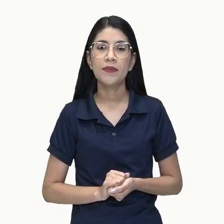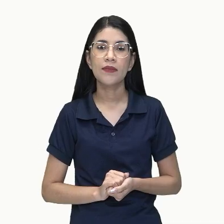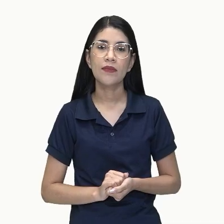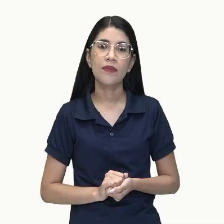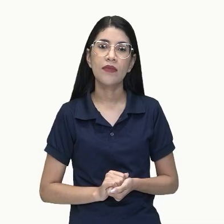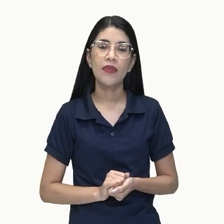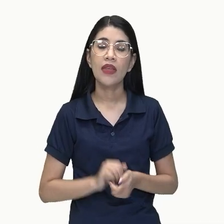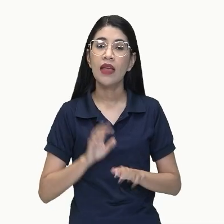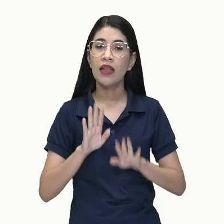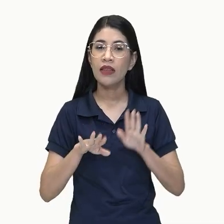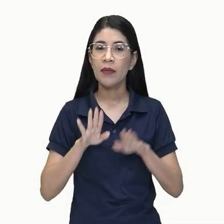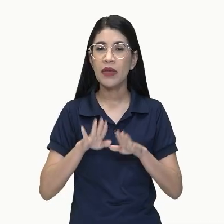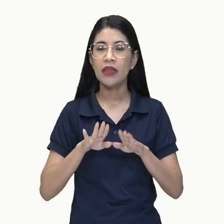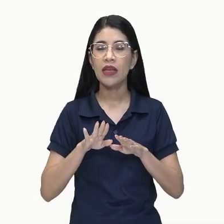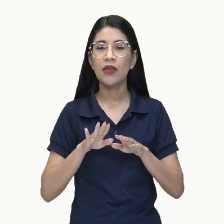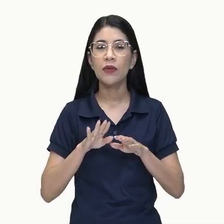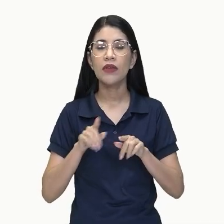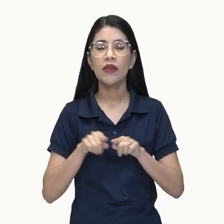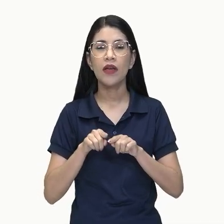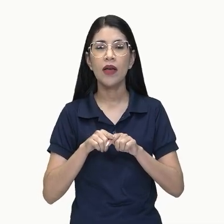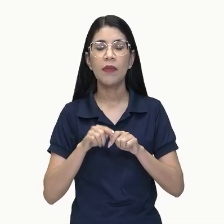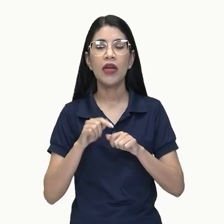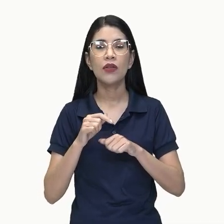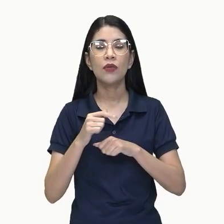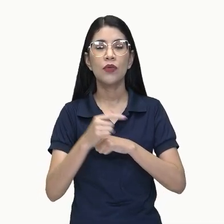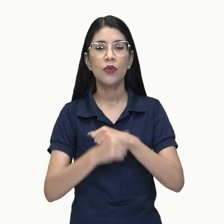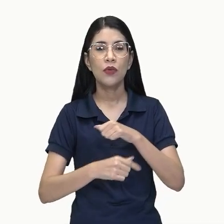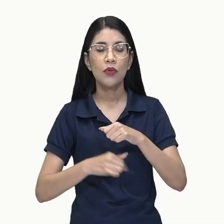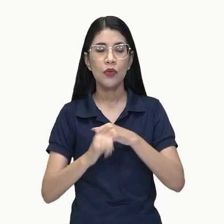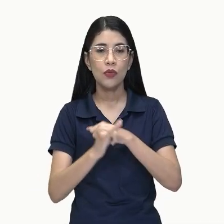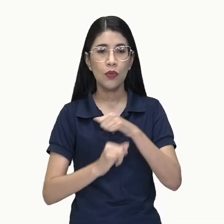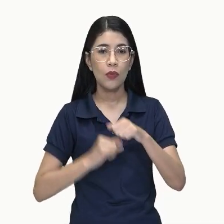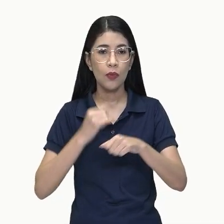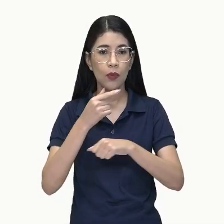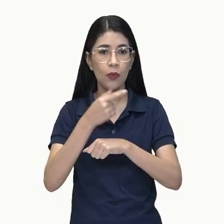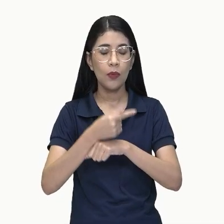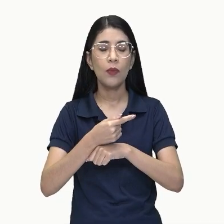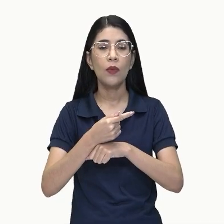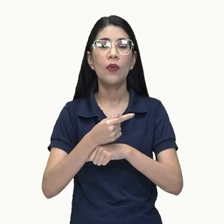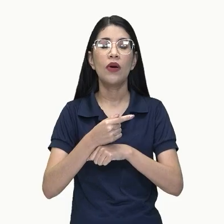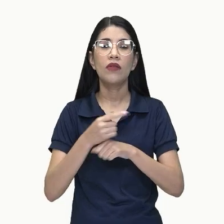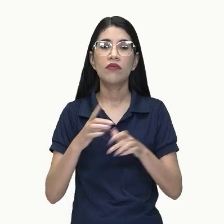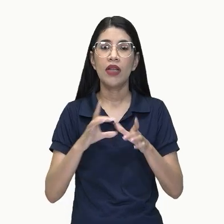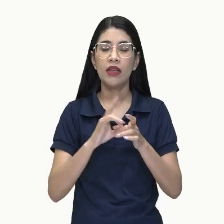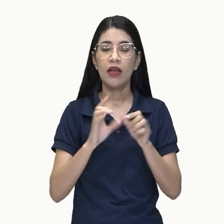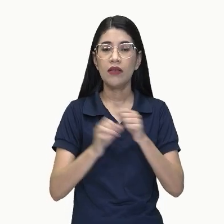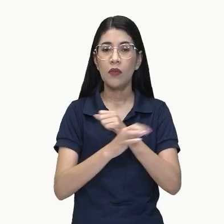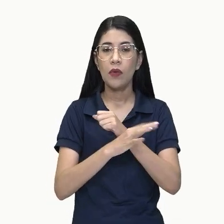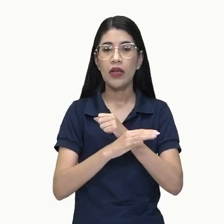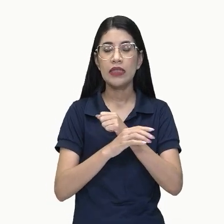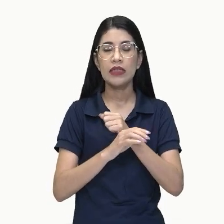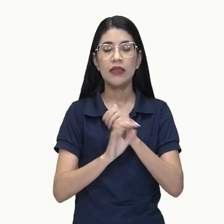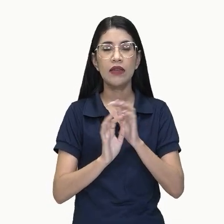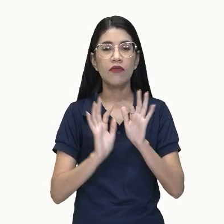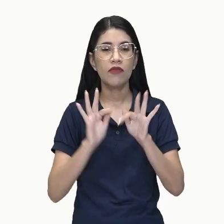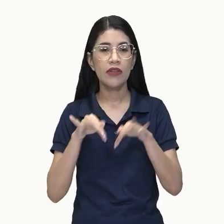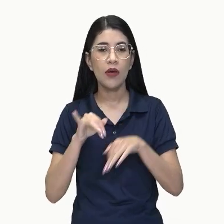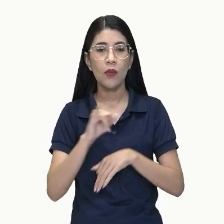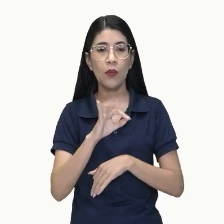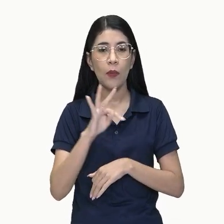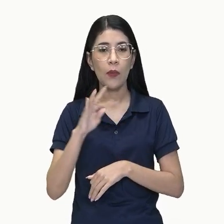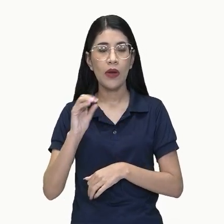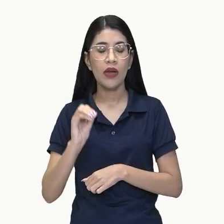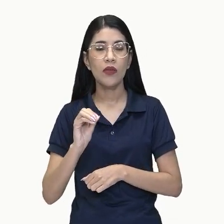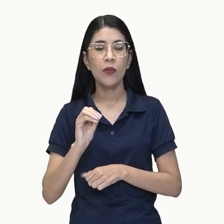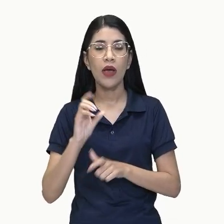dependendo do ânion ligado ao ácido, se for um ânion que termina em ito, tu vai usar